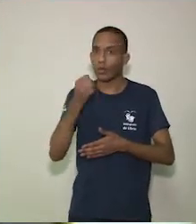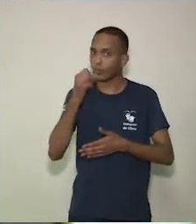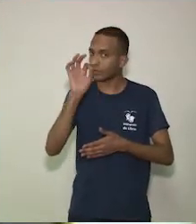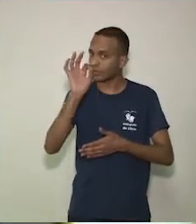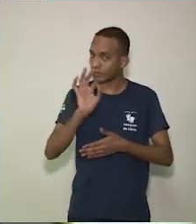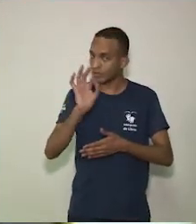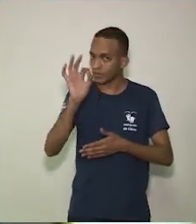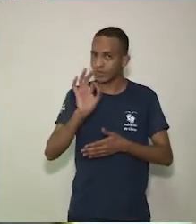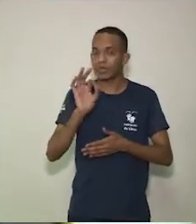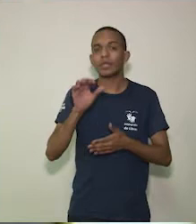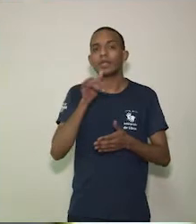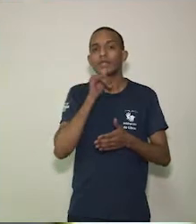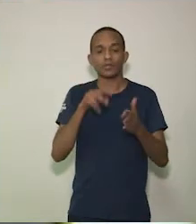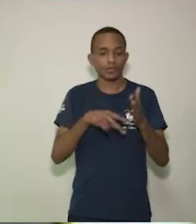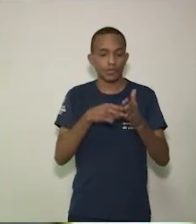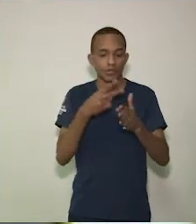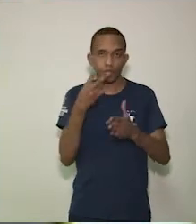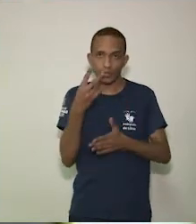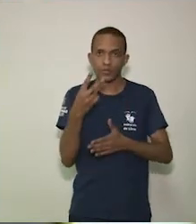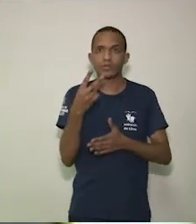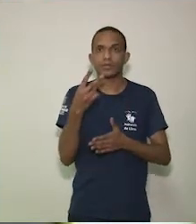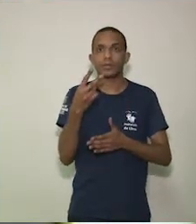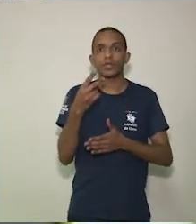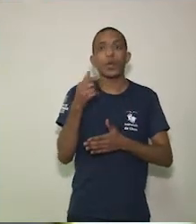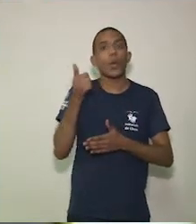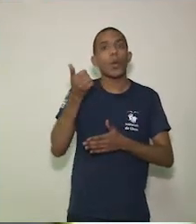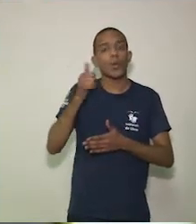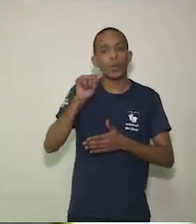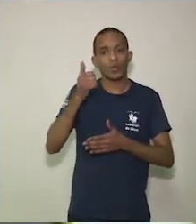9,8%, na fase 2 foi de